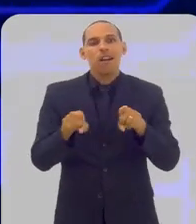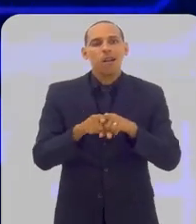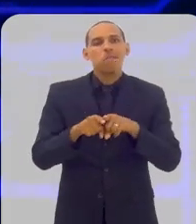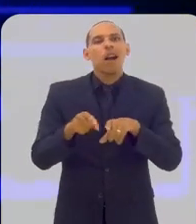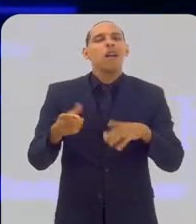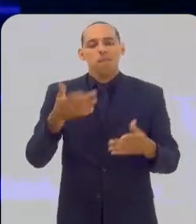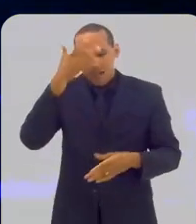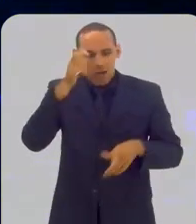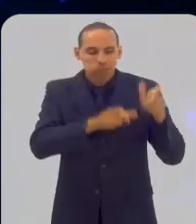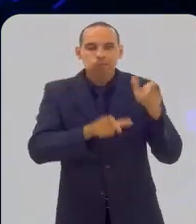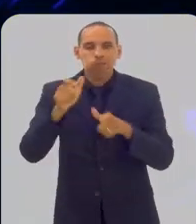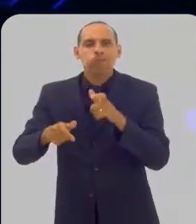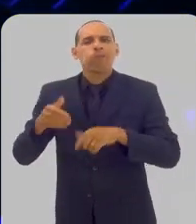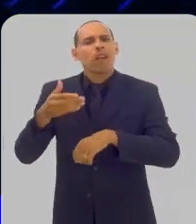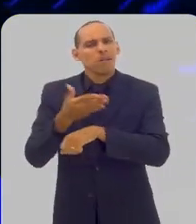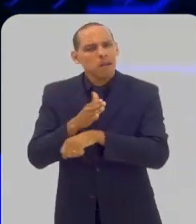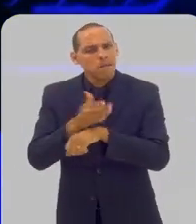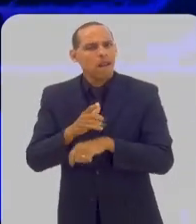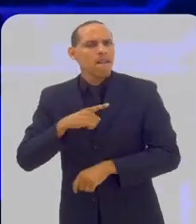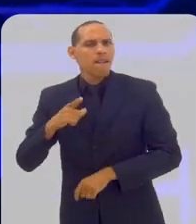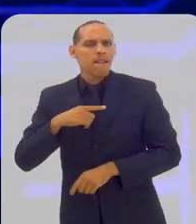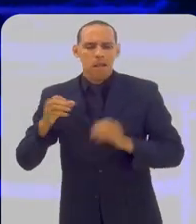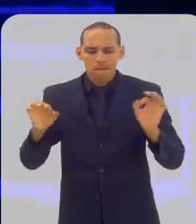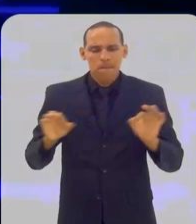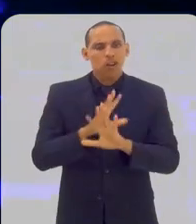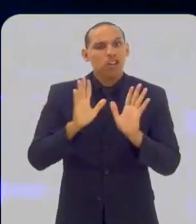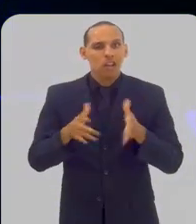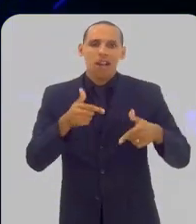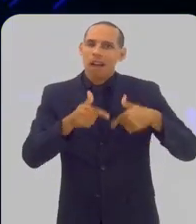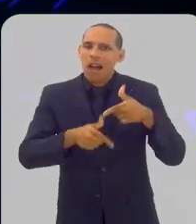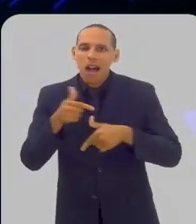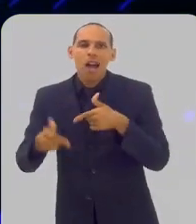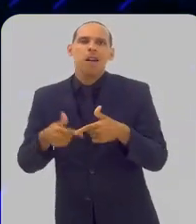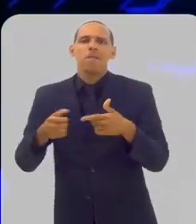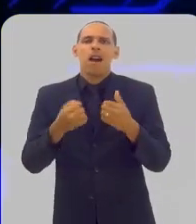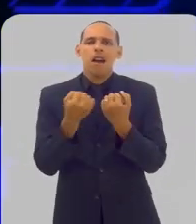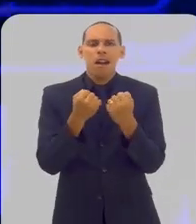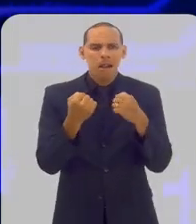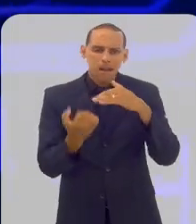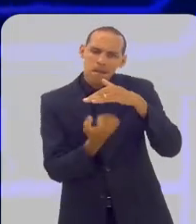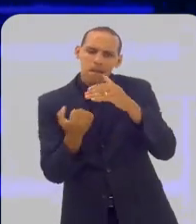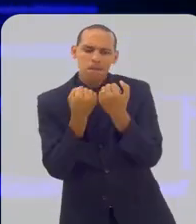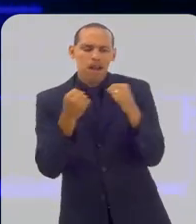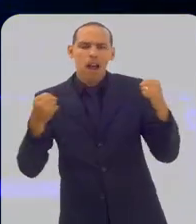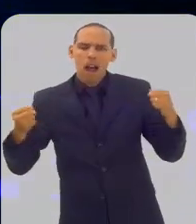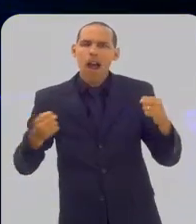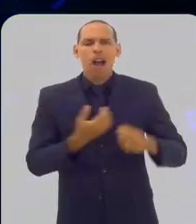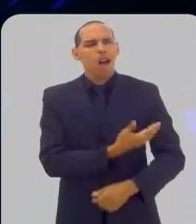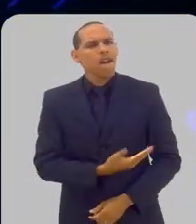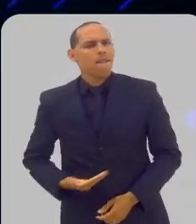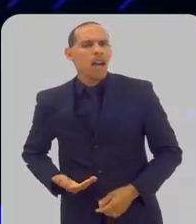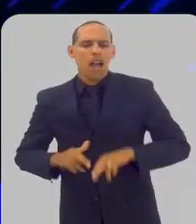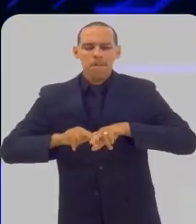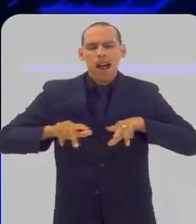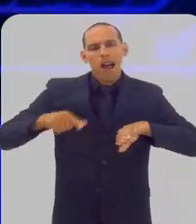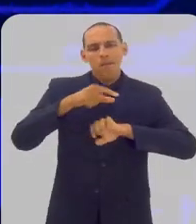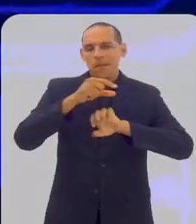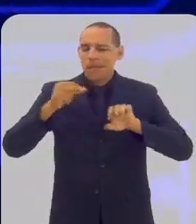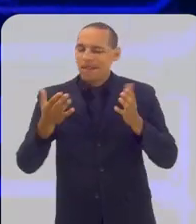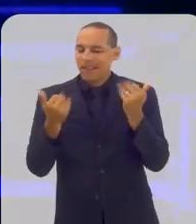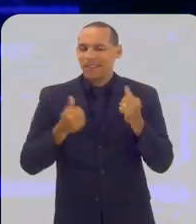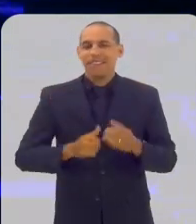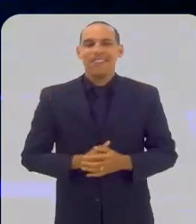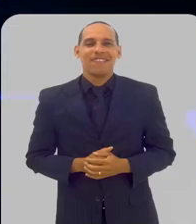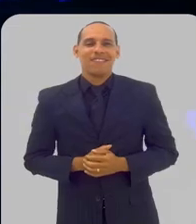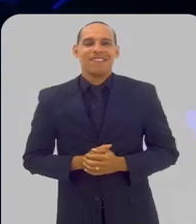e em mão de obra qualificada seja para trabalhar nas grandes empresas nos pequenos negócios no setor público ou para